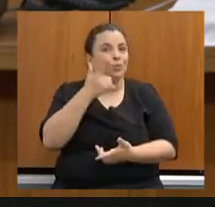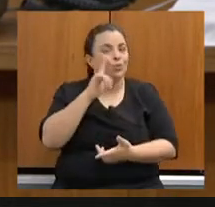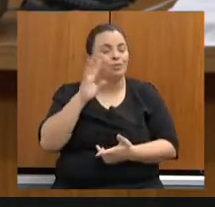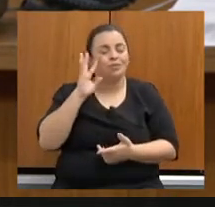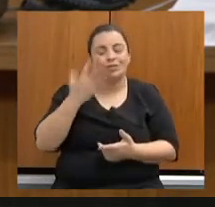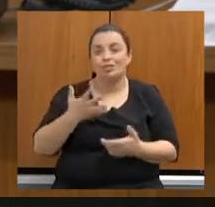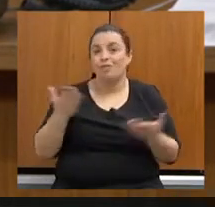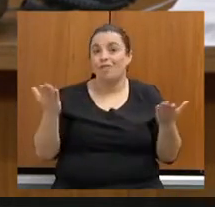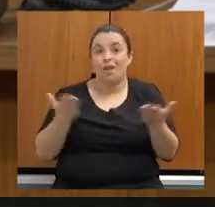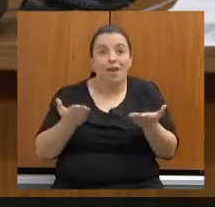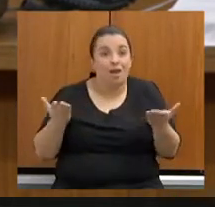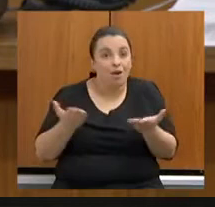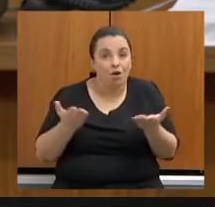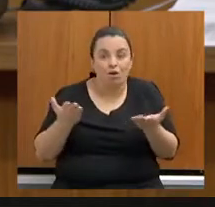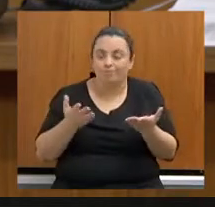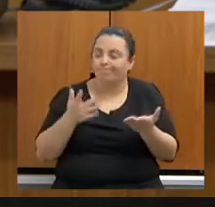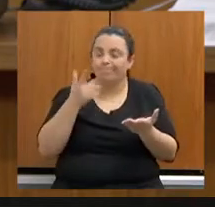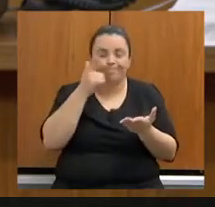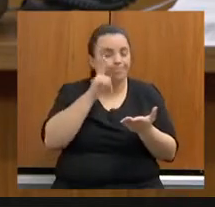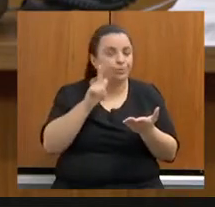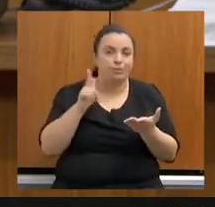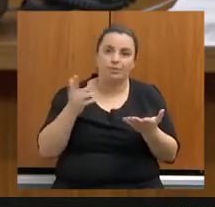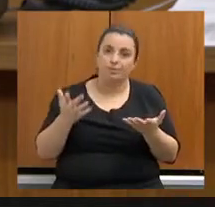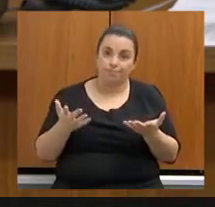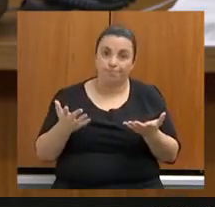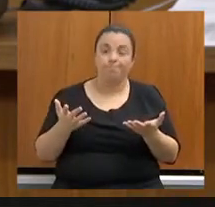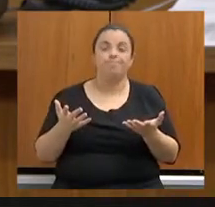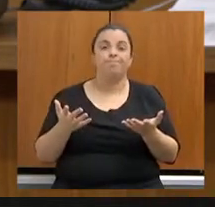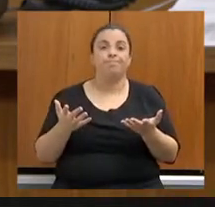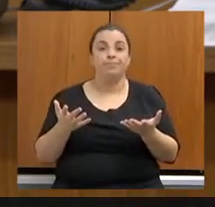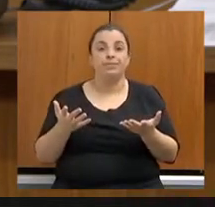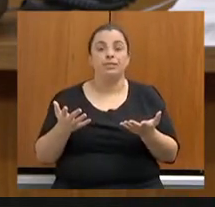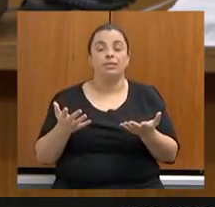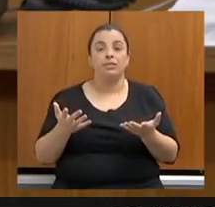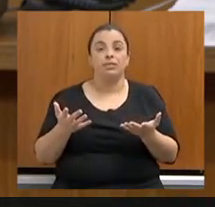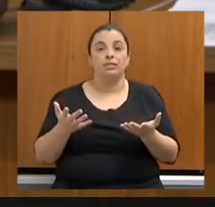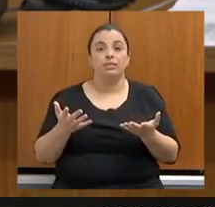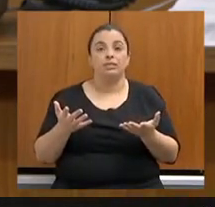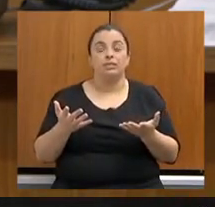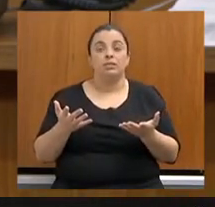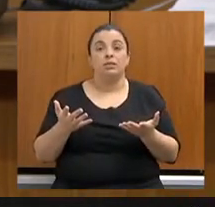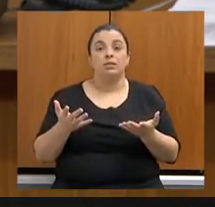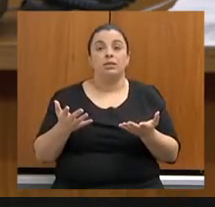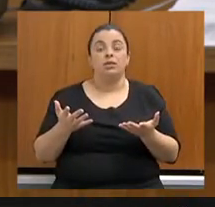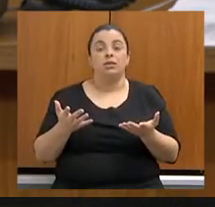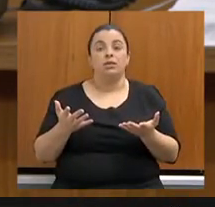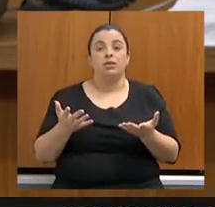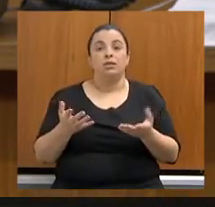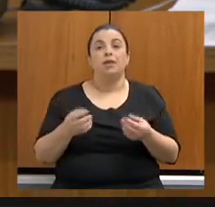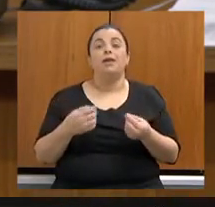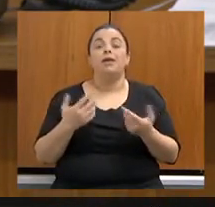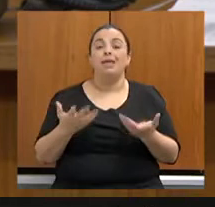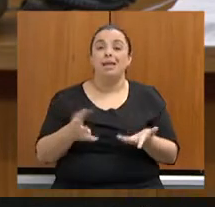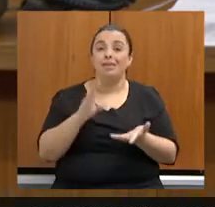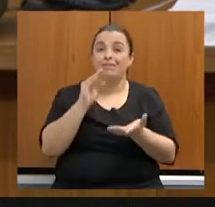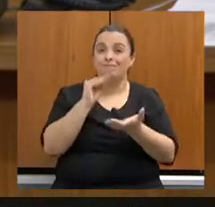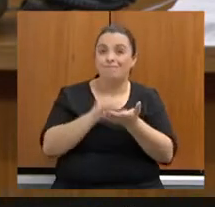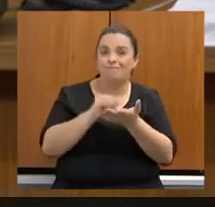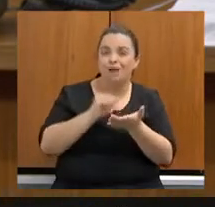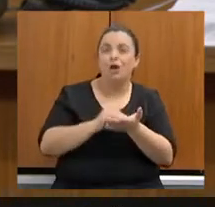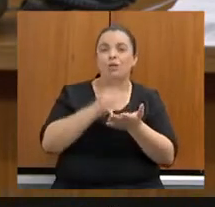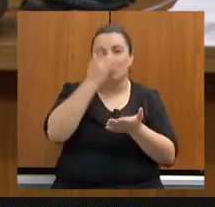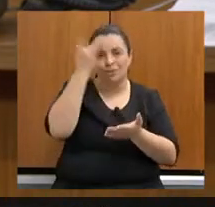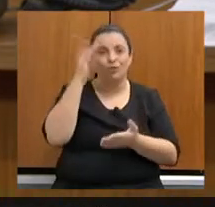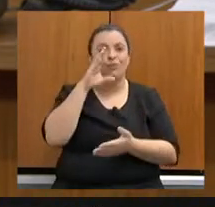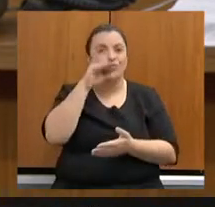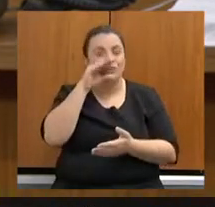resolver é tanta questão dessa falta de funcionários